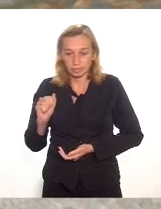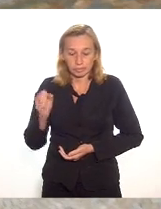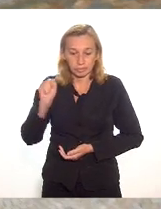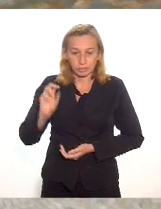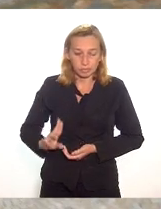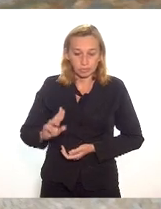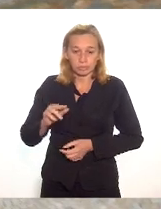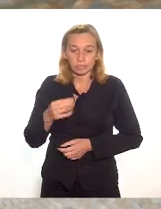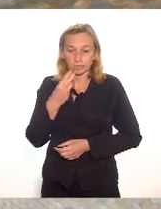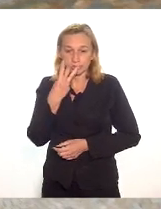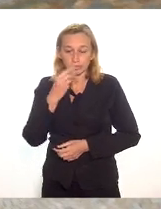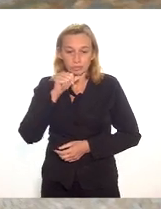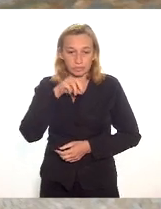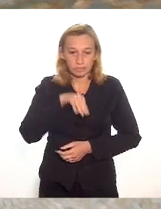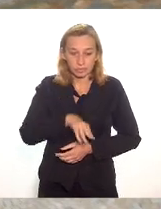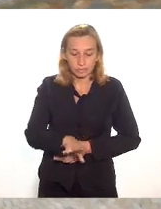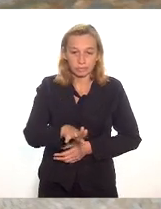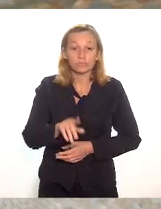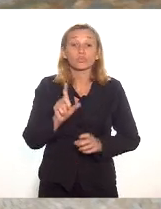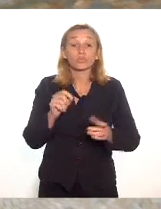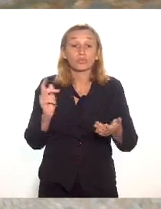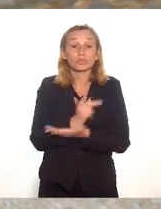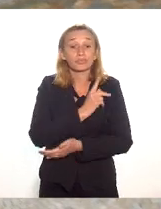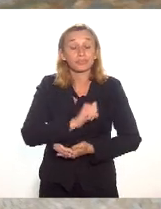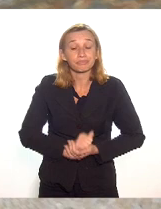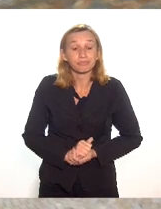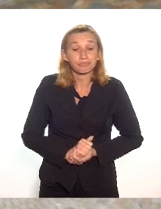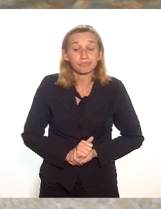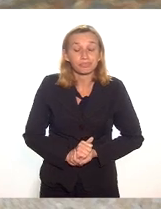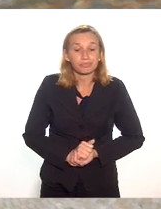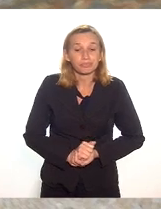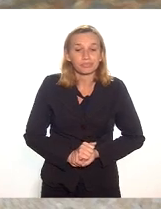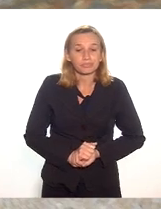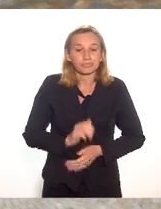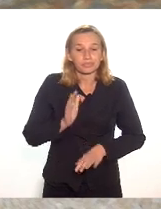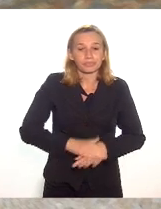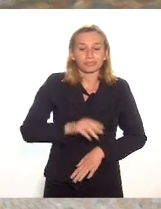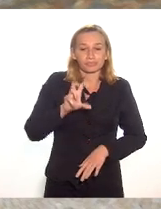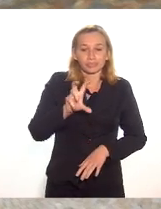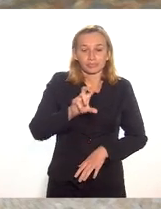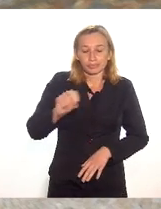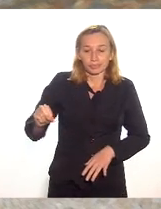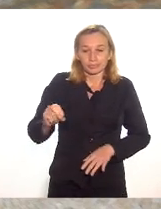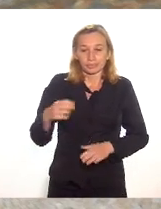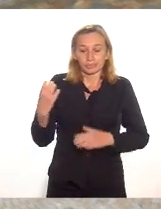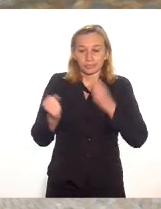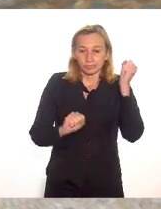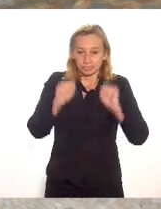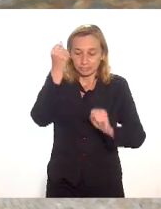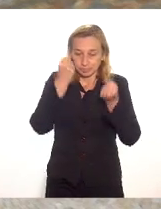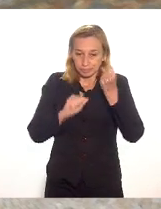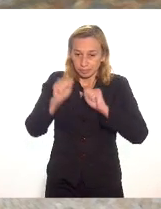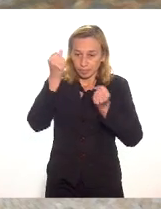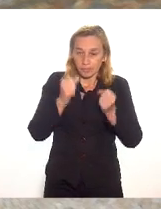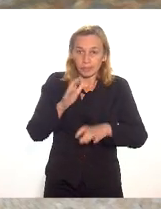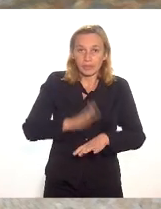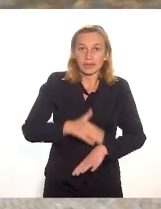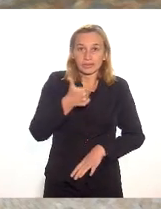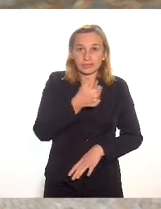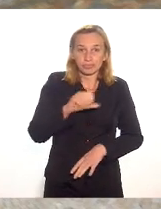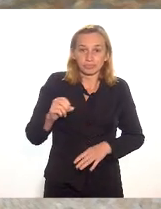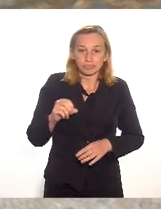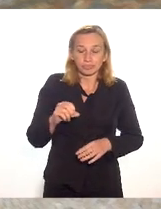que aconteceu com Três Rios? Foram mais de 500 indústrias colocadas, mais de 10 mil